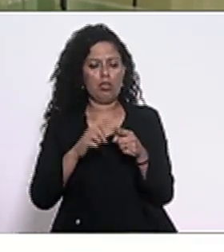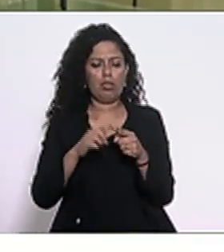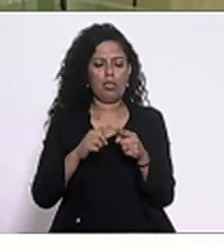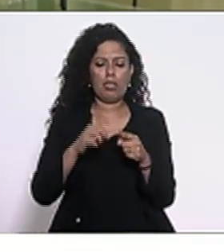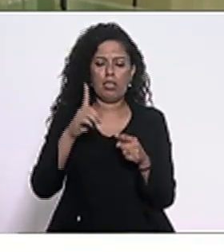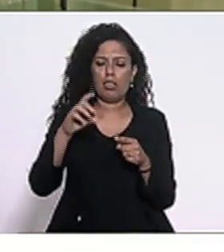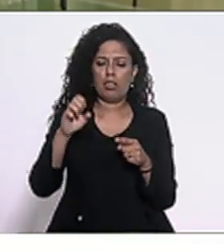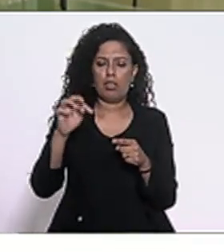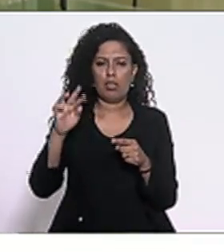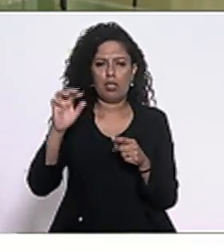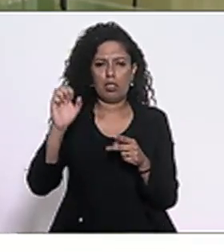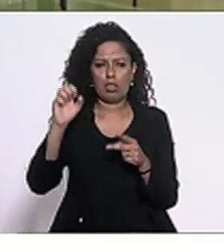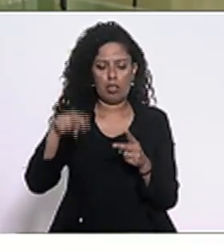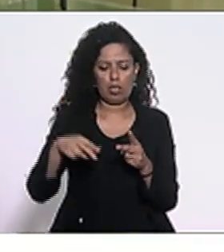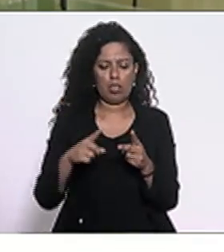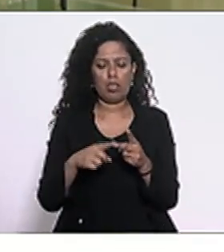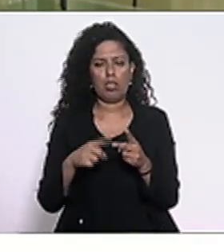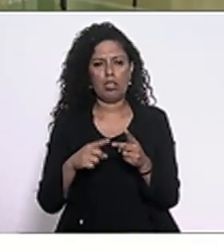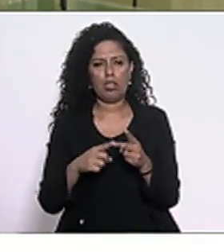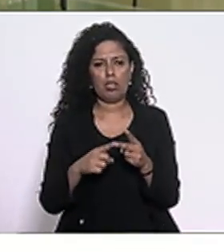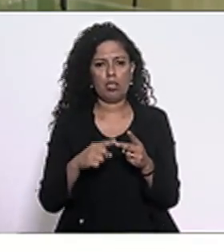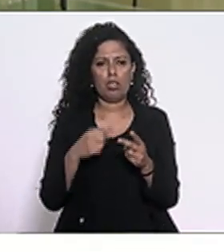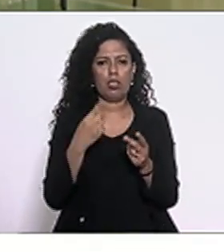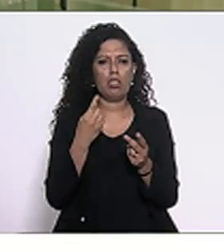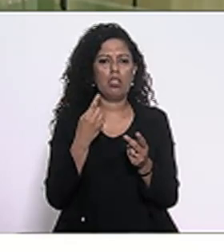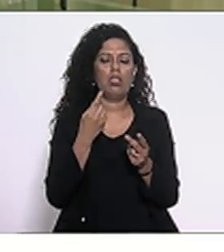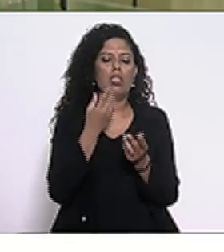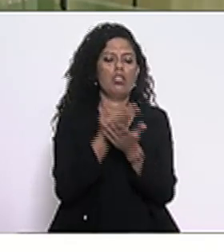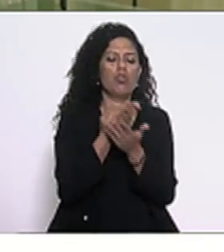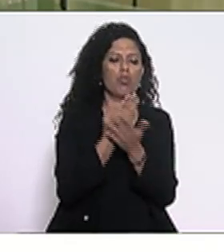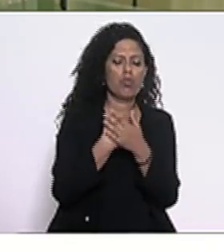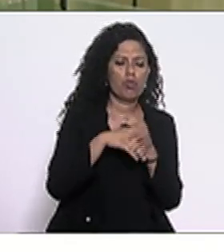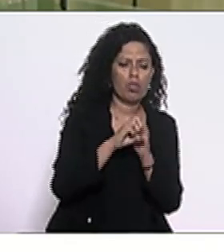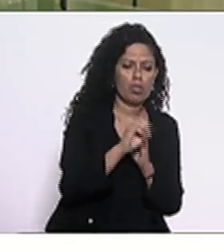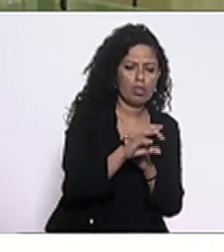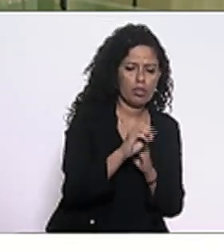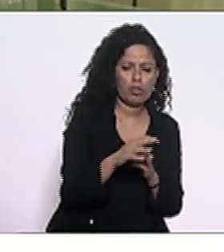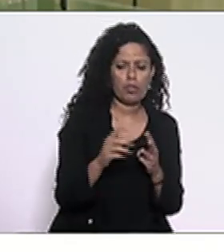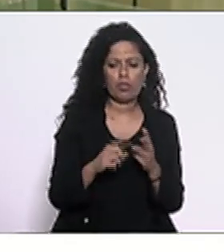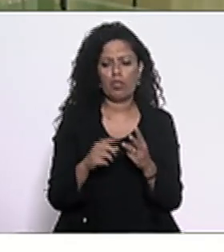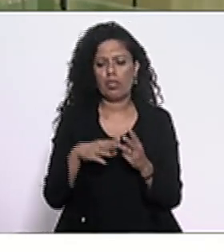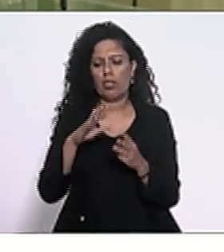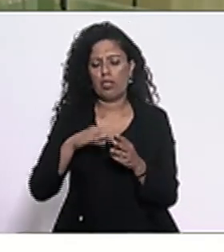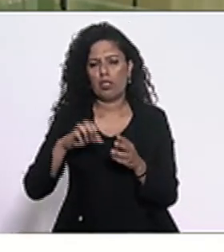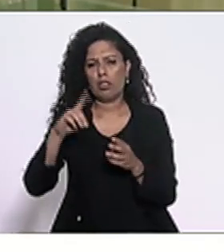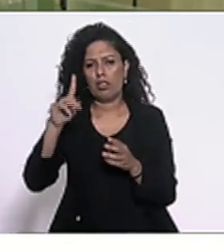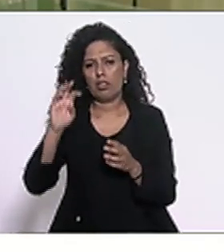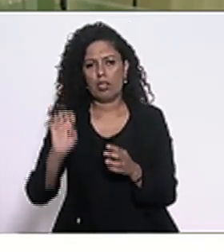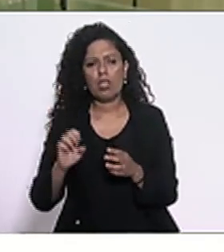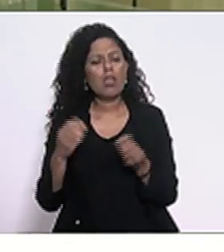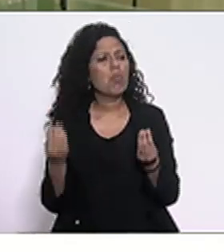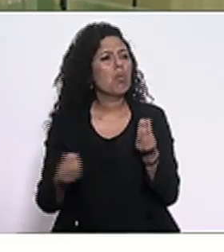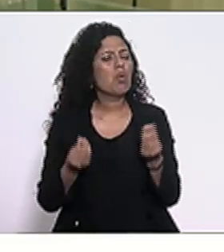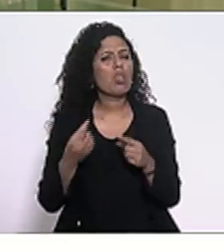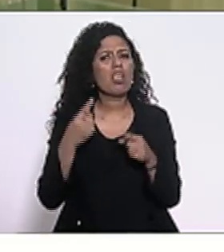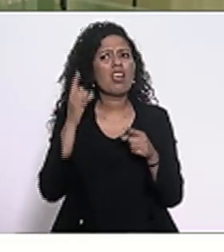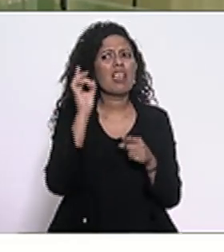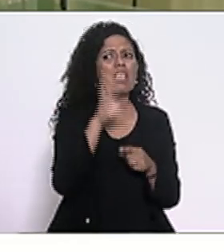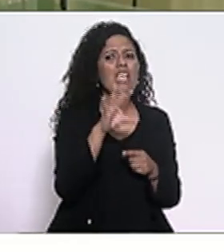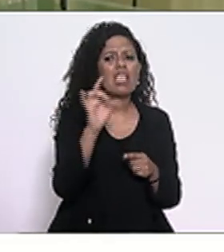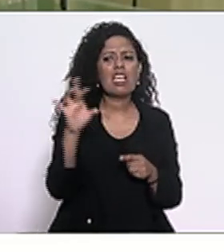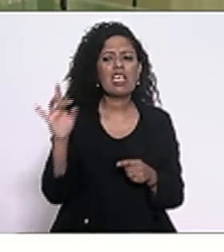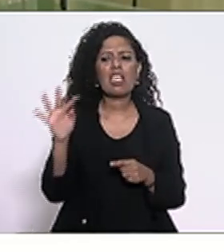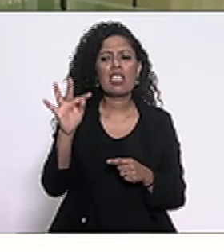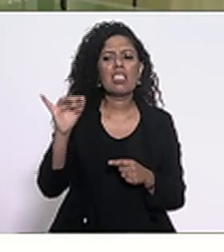a Saúde tem a TI deles, a Educação tem a TI deles, a SEDAI tem a TI deles, enfim. E